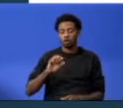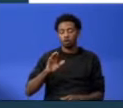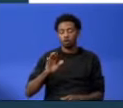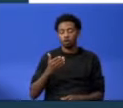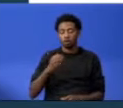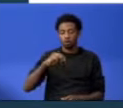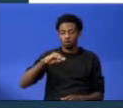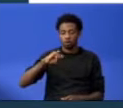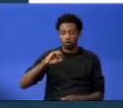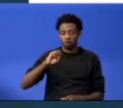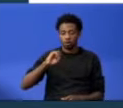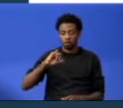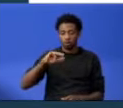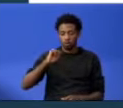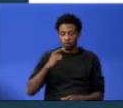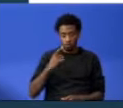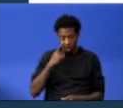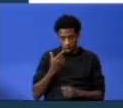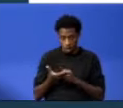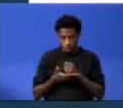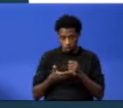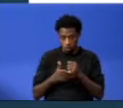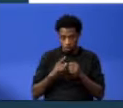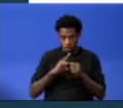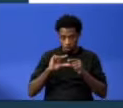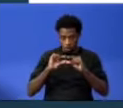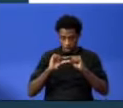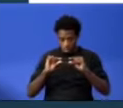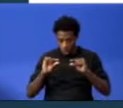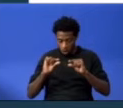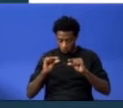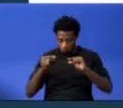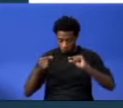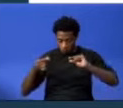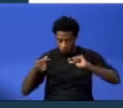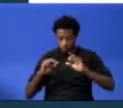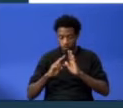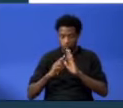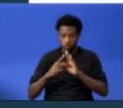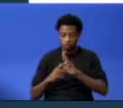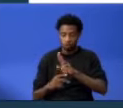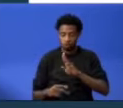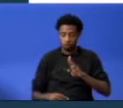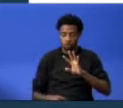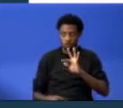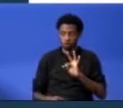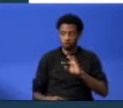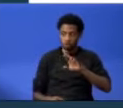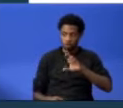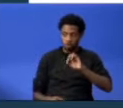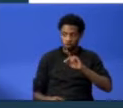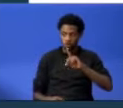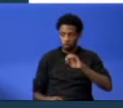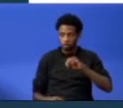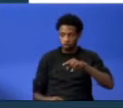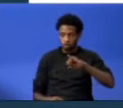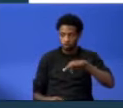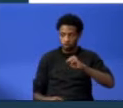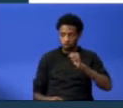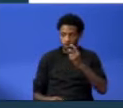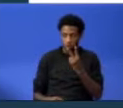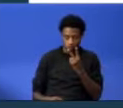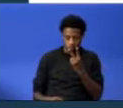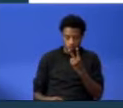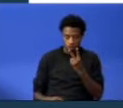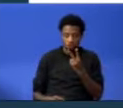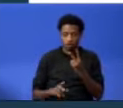essas estruturas menores aqui, ligadas à tropomiosina, chamada troponina. Então, isso é um complexo, né? São duas proteínas que